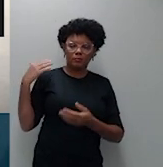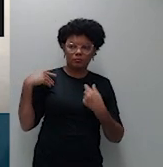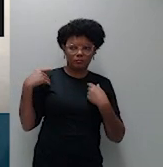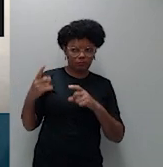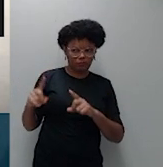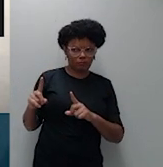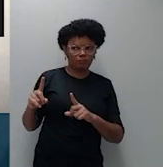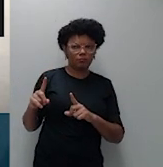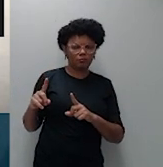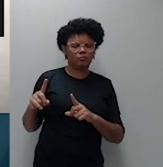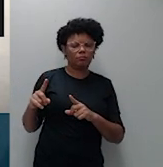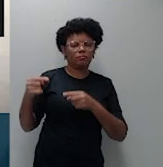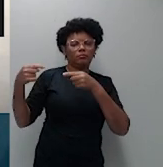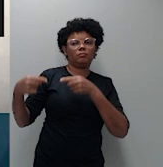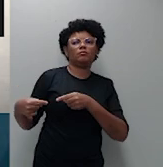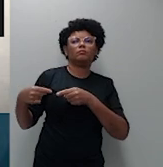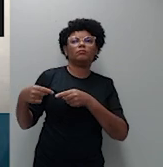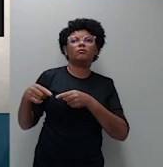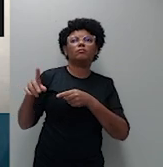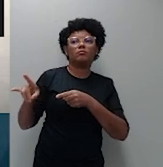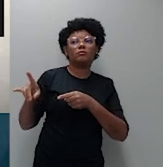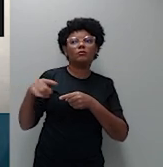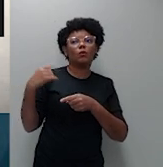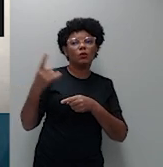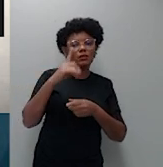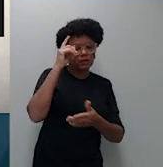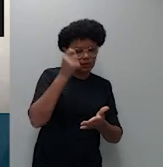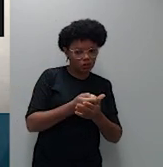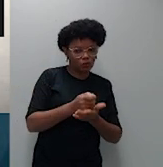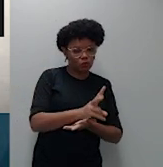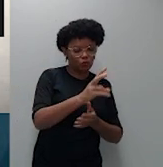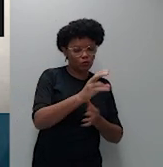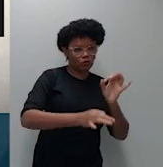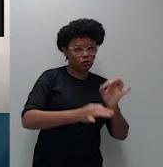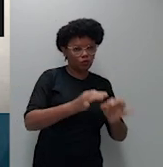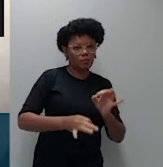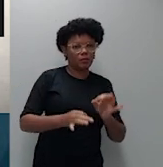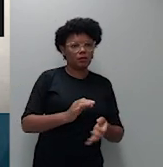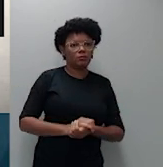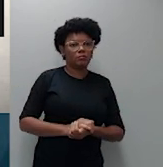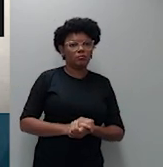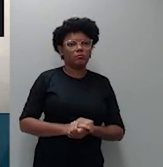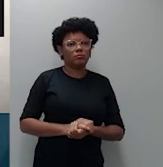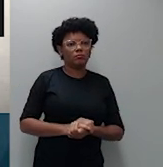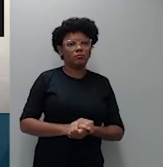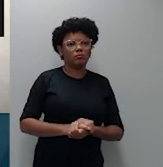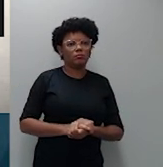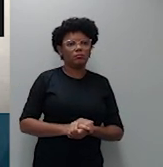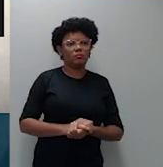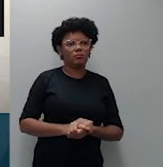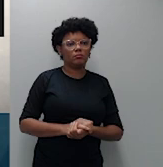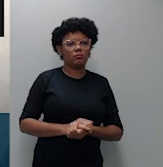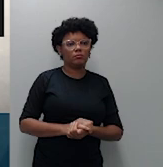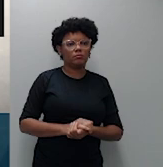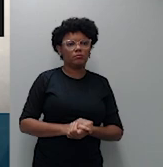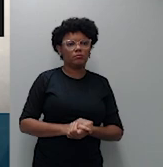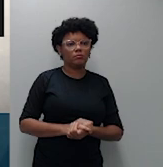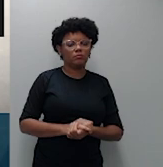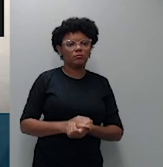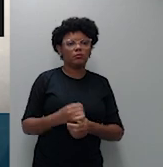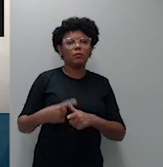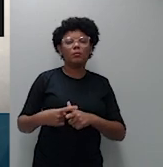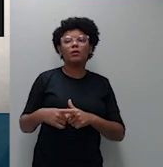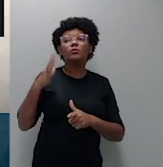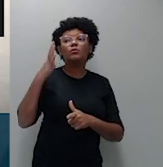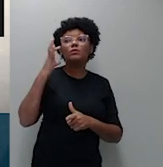onde eu me lembro decidimos prosseguir no julgamento julgamento porque não se sabe quando